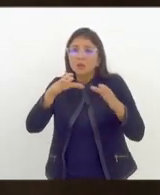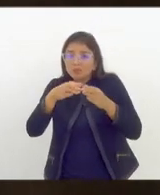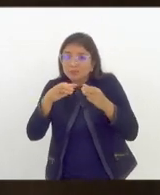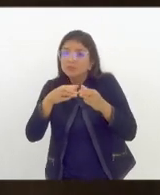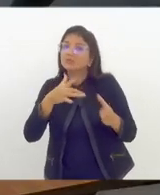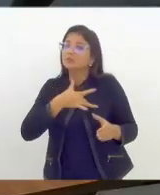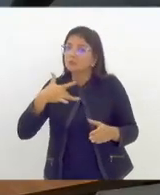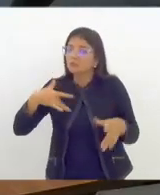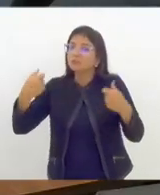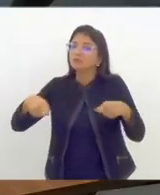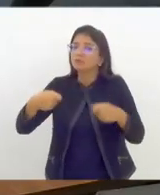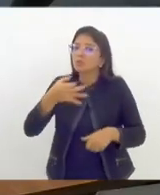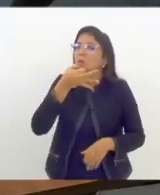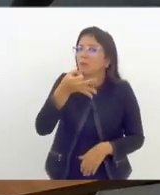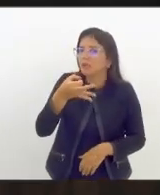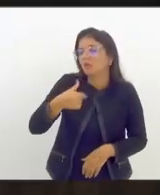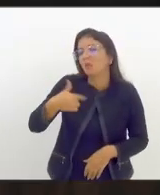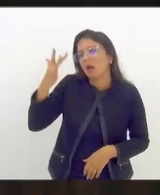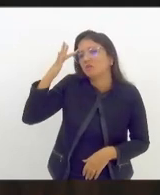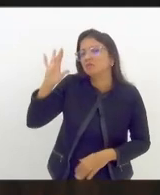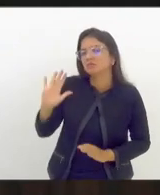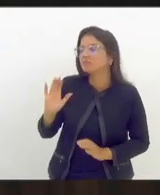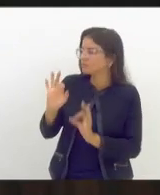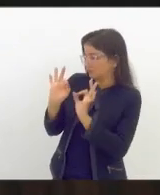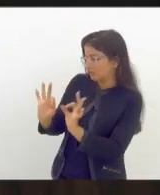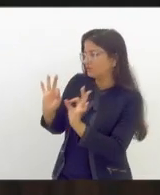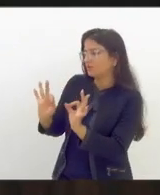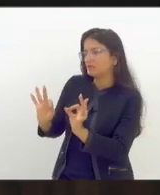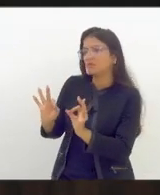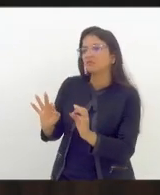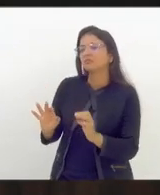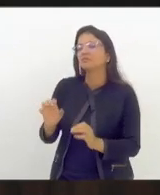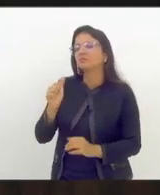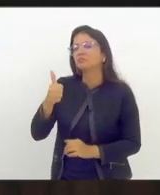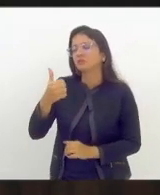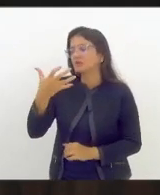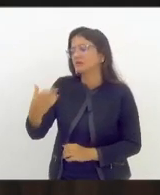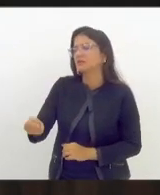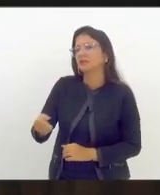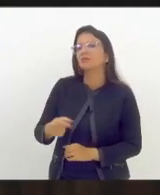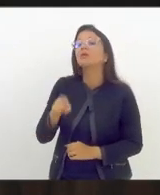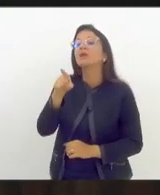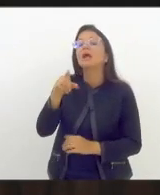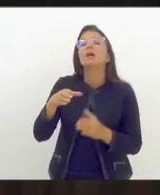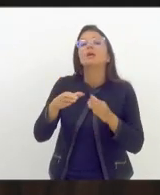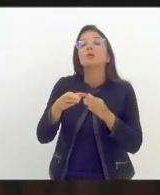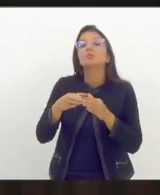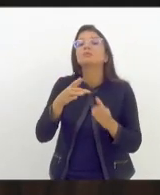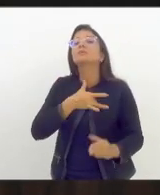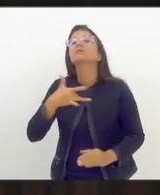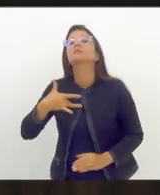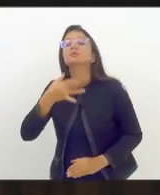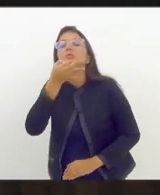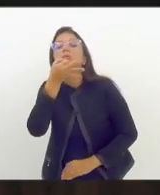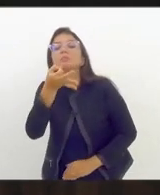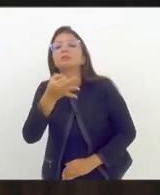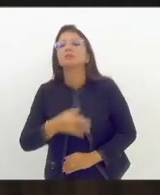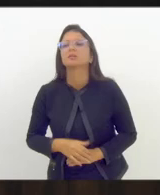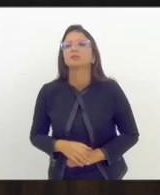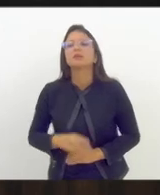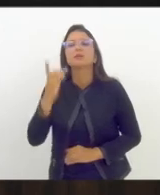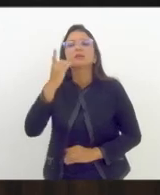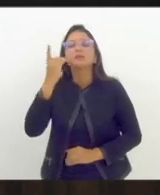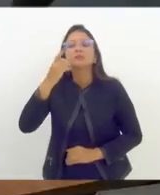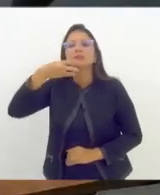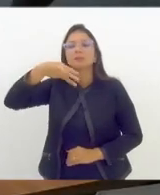parecer. Perfeitamente, deputada. Deferido o pedido para emitir parecer pela Comissão de Saúde, deputada